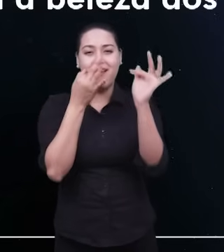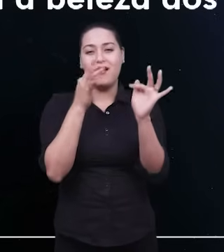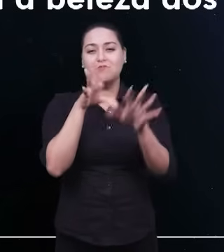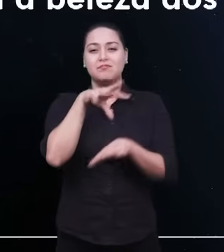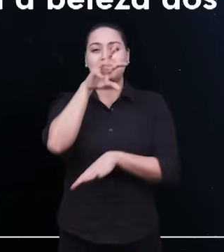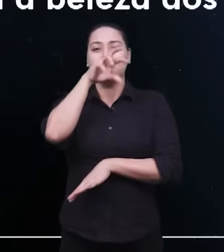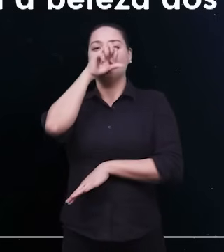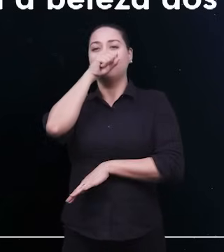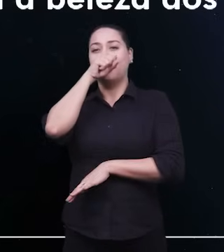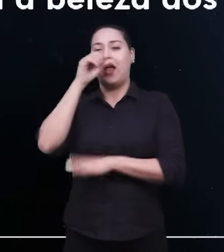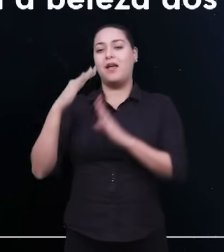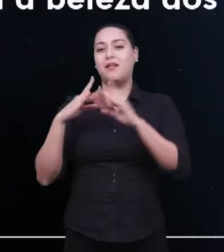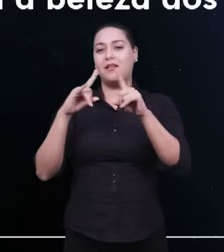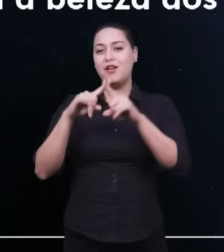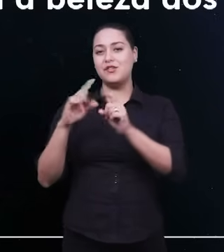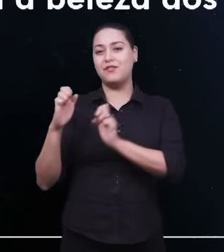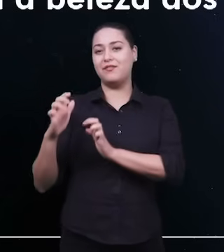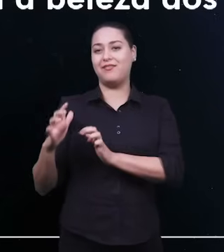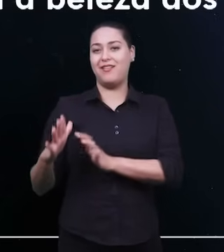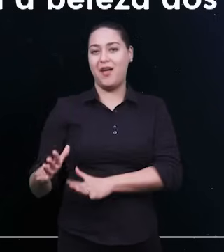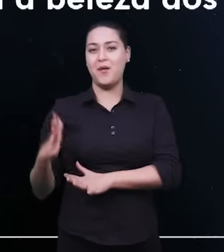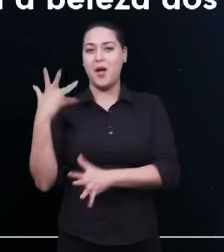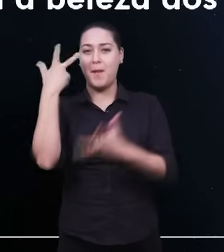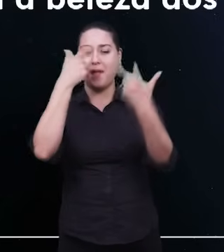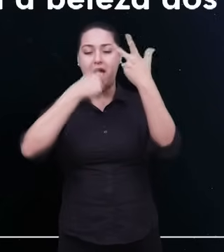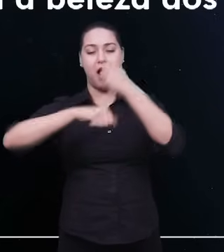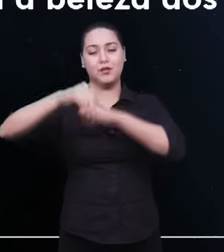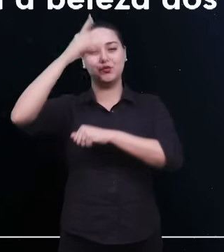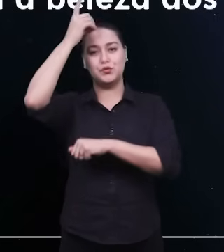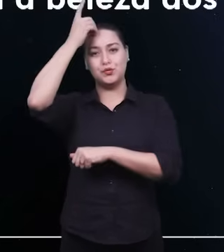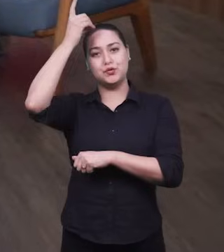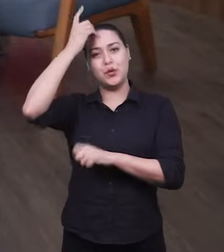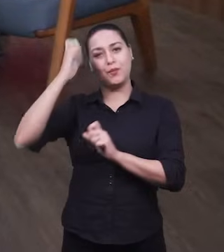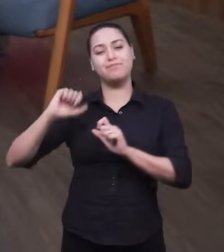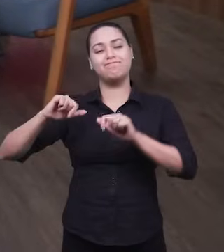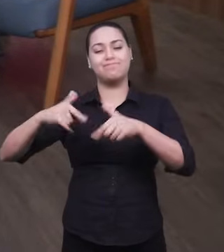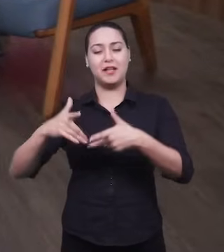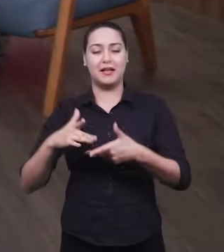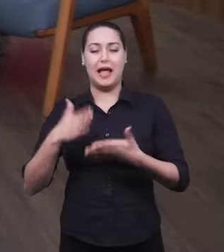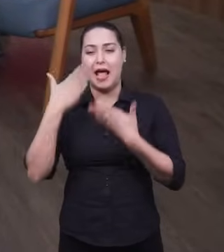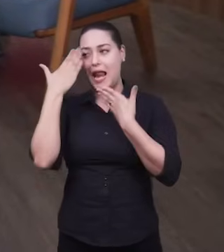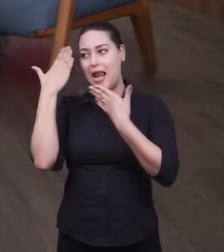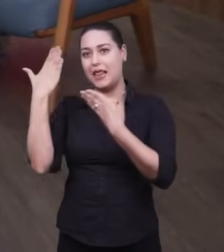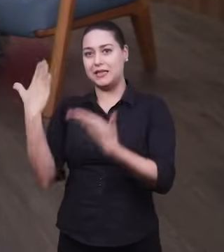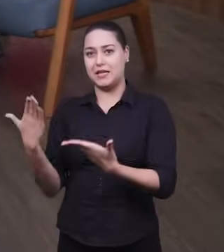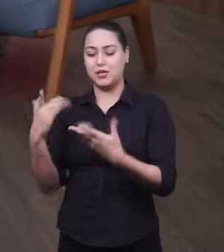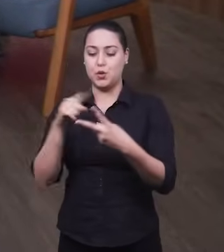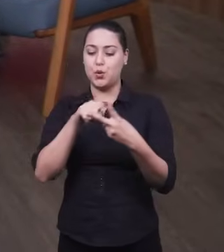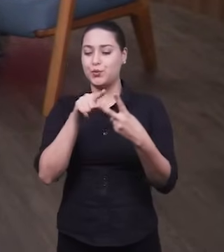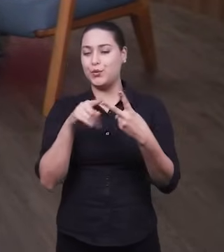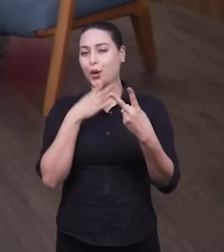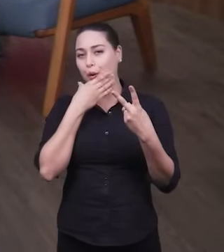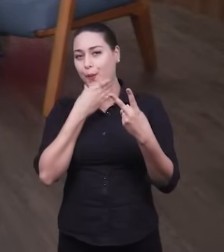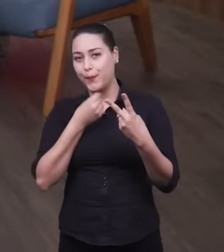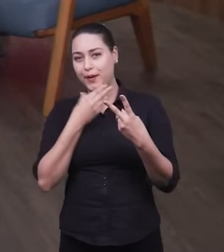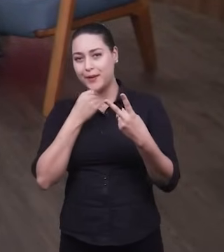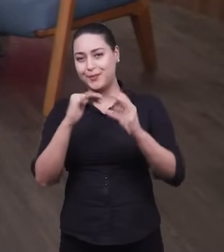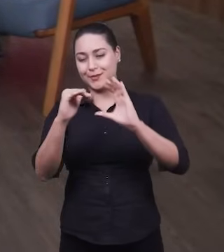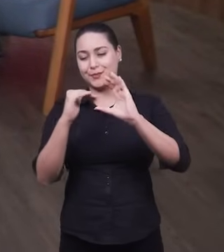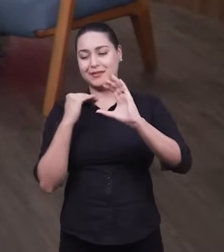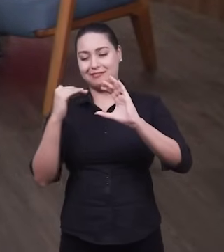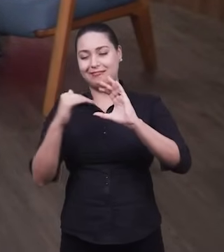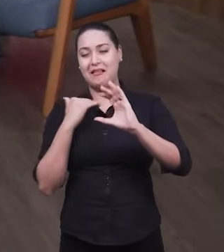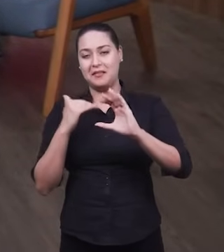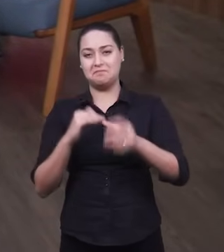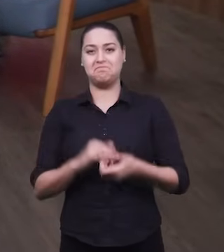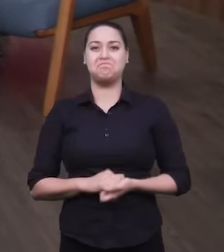a igreja fiel com a beleza dos dons espirituais. Então aí as participações, eu agradeço ao Paulo e ao